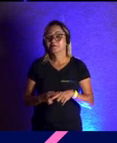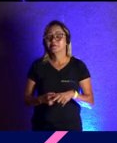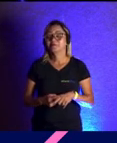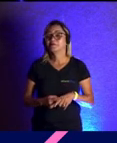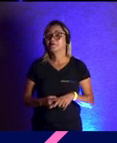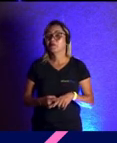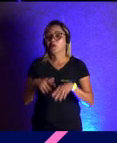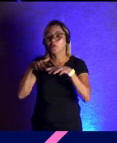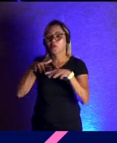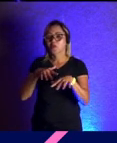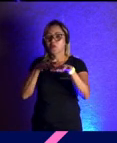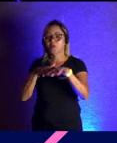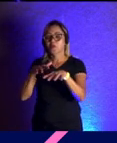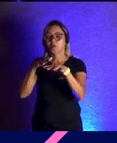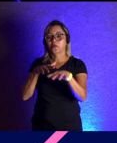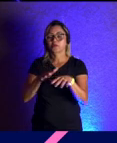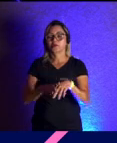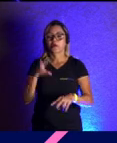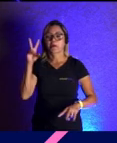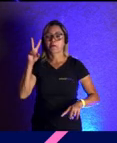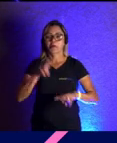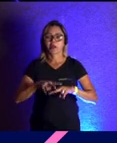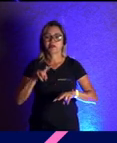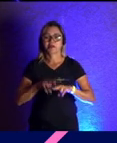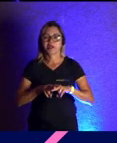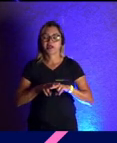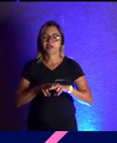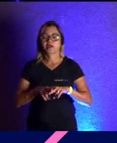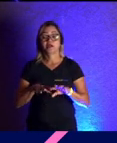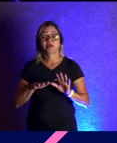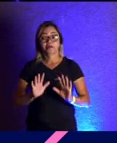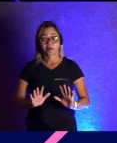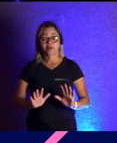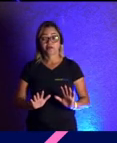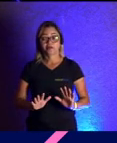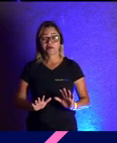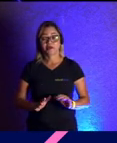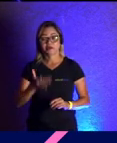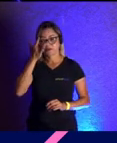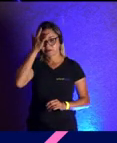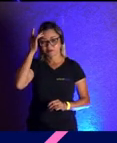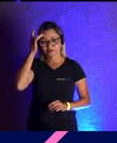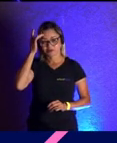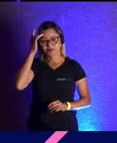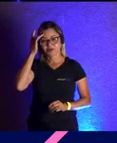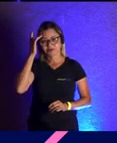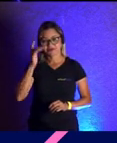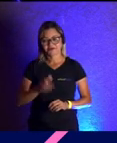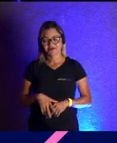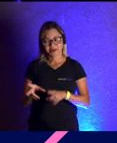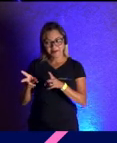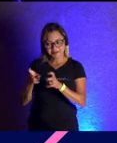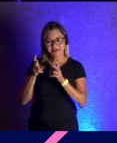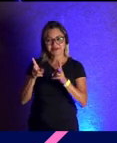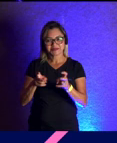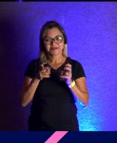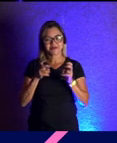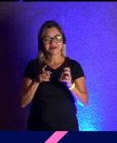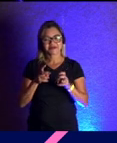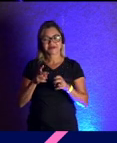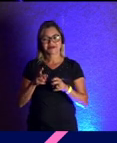votar, sino van a estar aquí. Es la idea de estos mismos actores en el estado que hacen todas